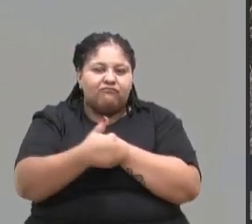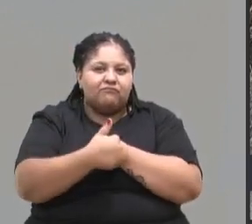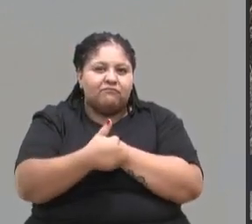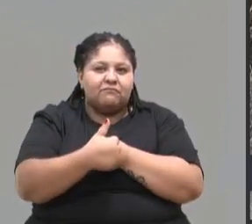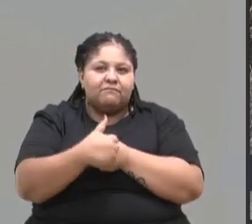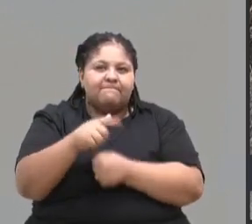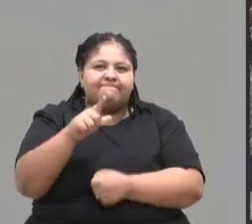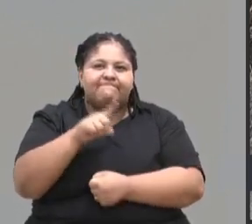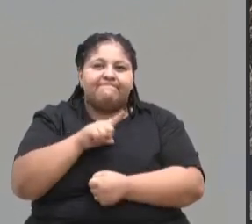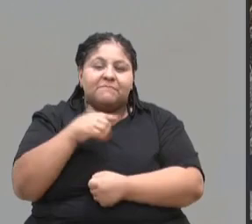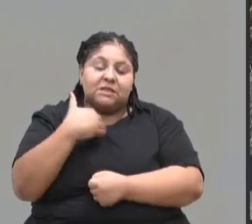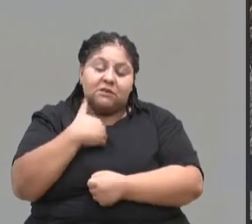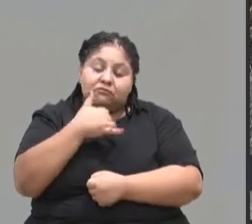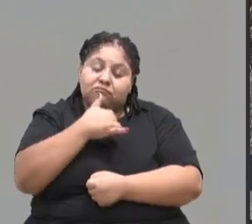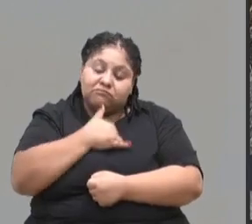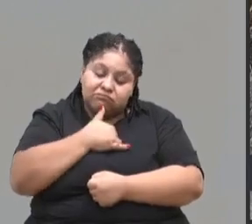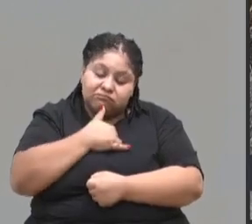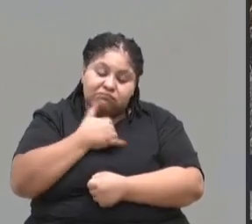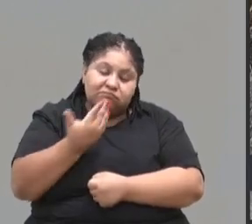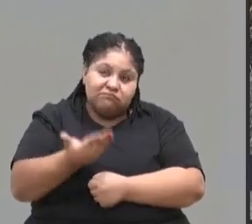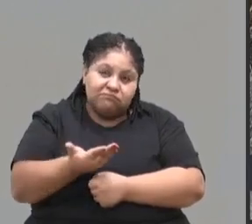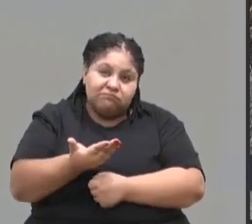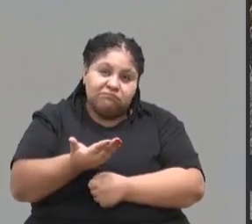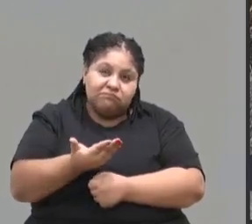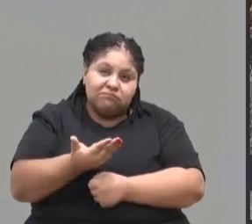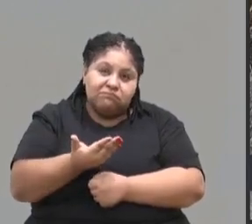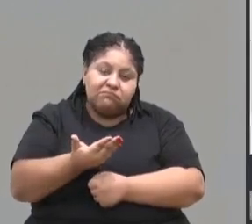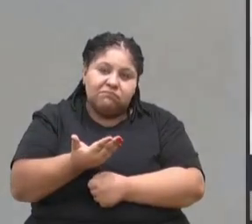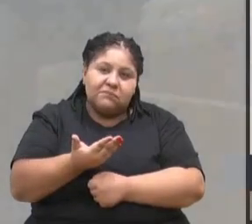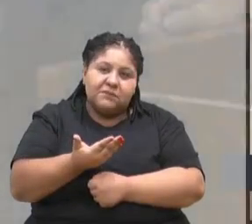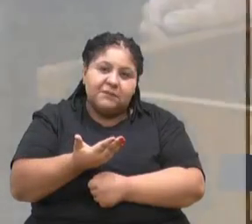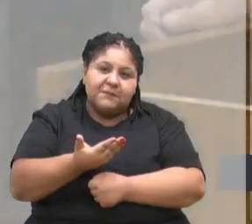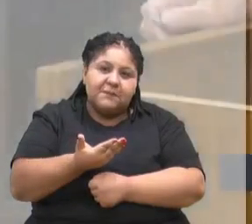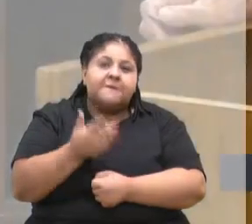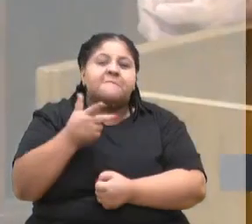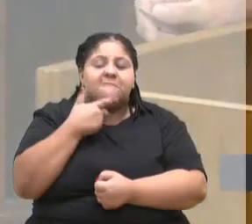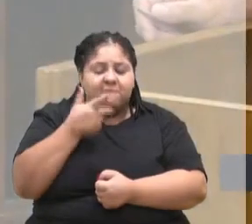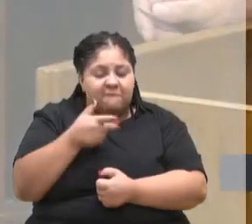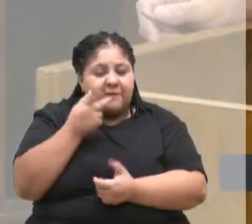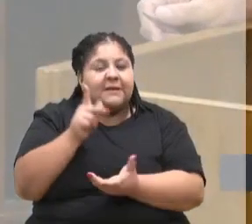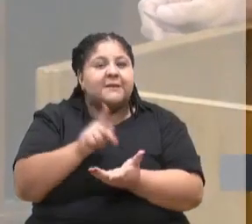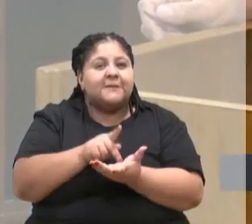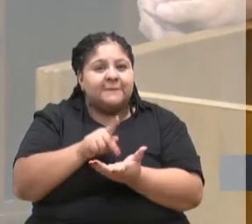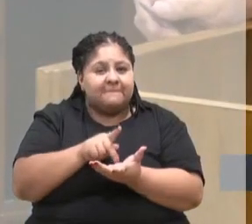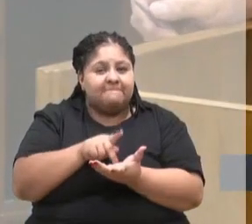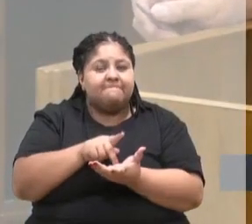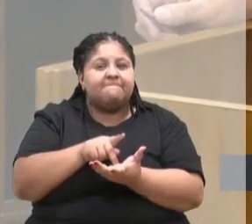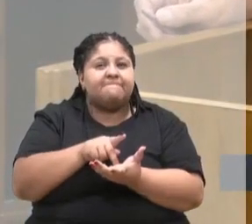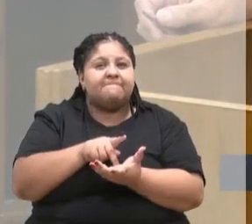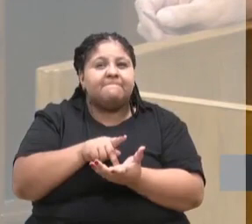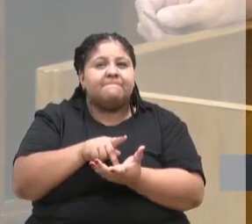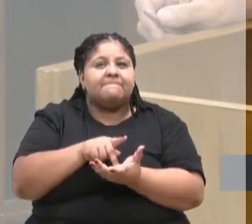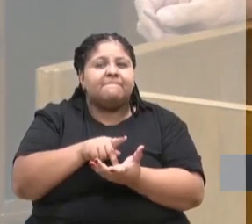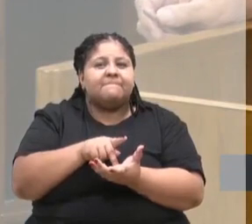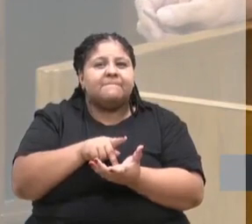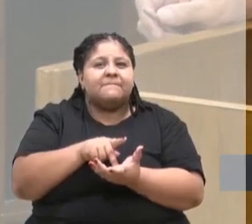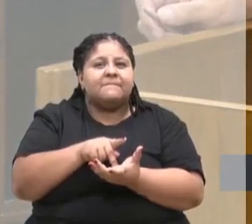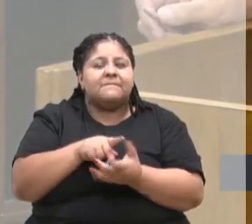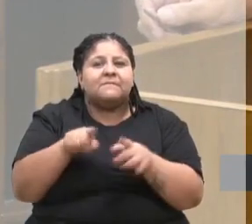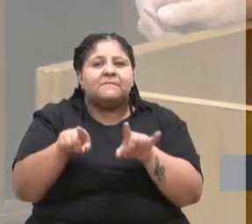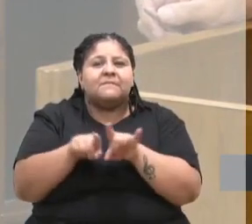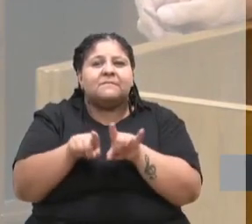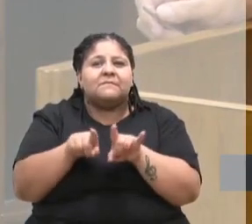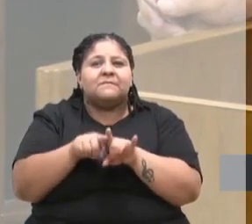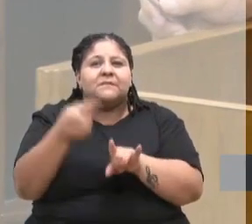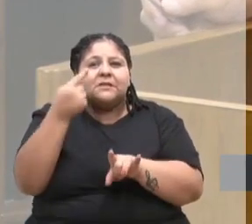que me deixam muito triste. E falo isso com muita sinceridade. Quando vejo que lixo não foi coletado, vejo